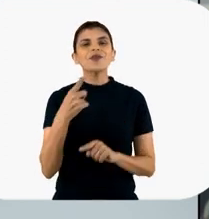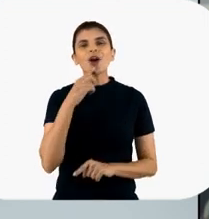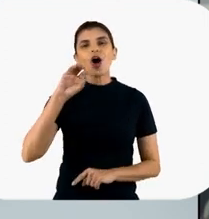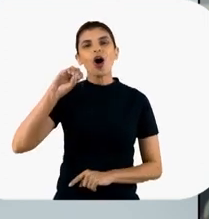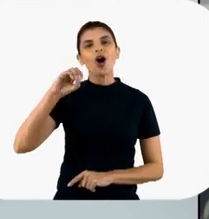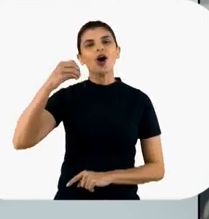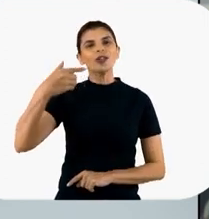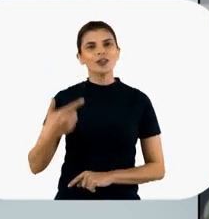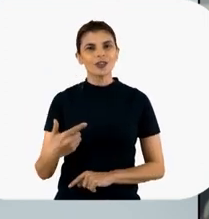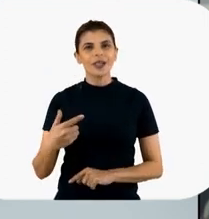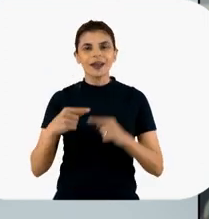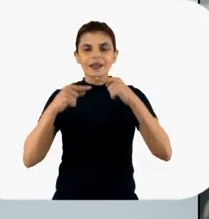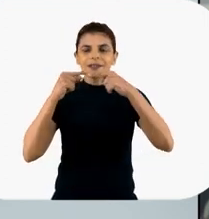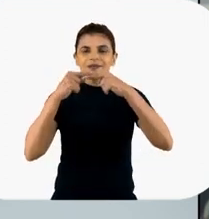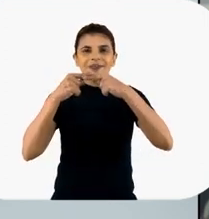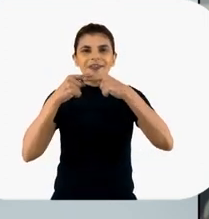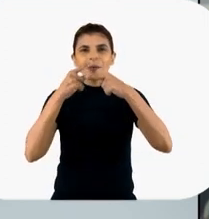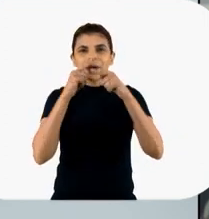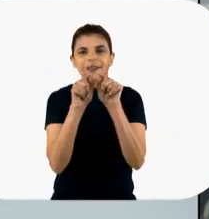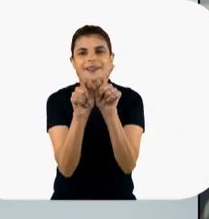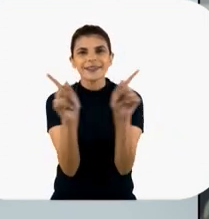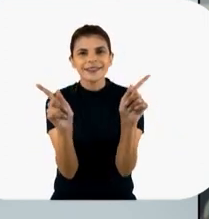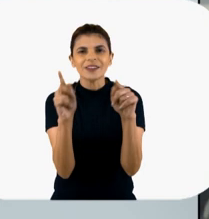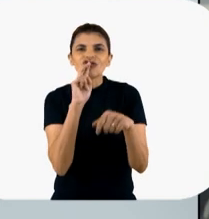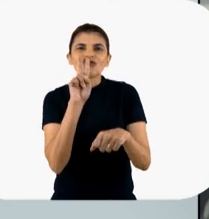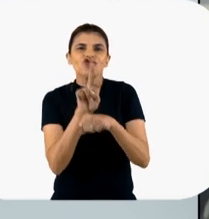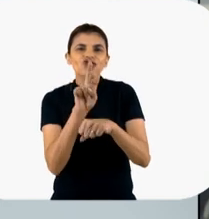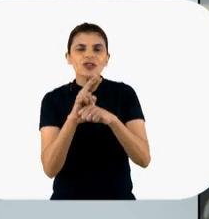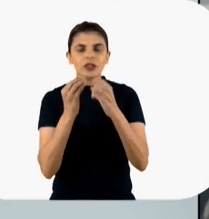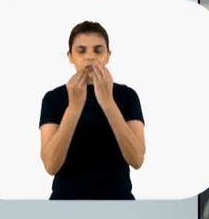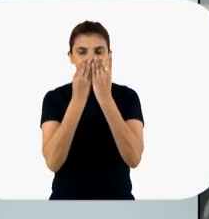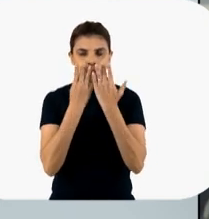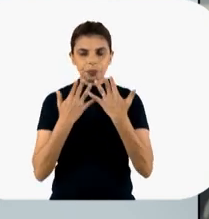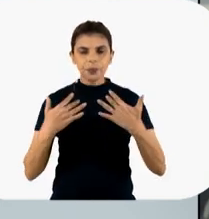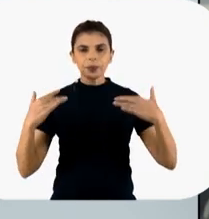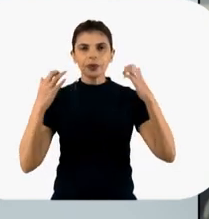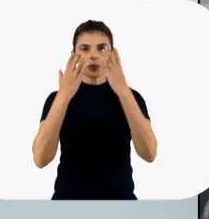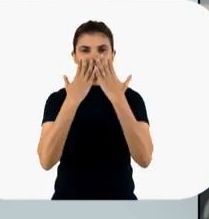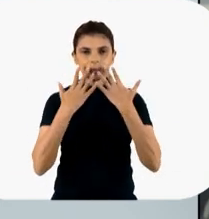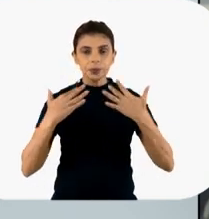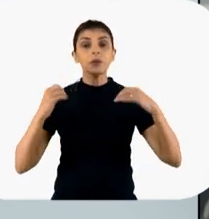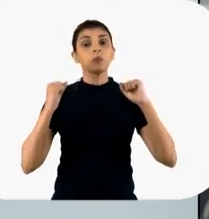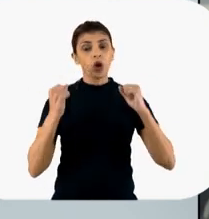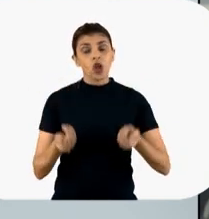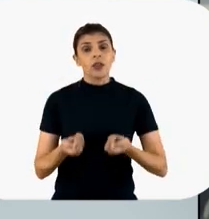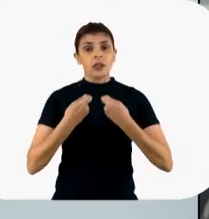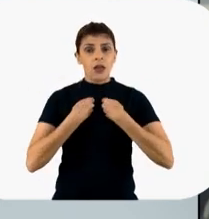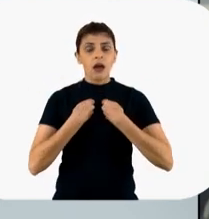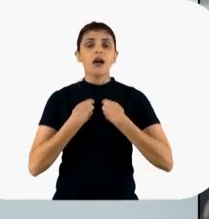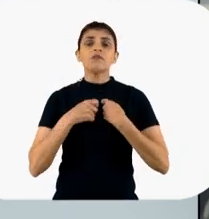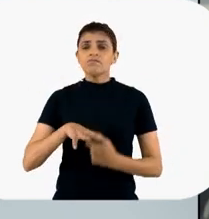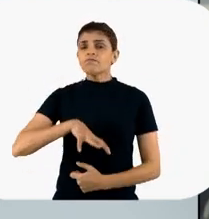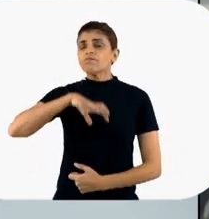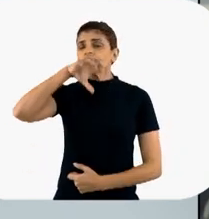máscaras que a gente chama de oxigênio não reinalantes, que tem uma espécie de um reservatório que o oxigênio que poderia oferecer